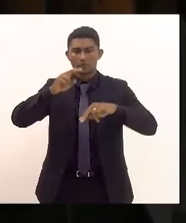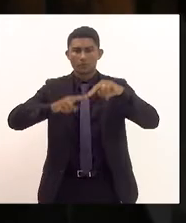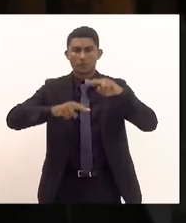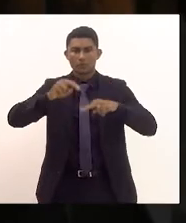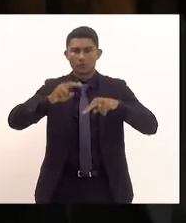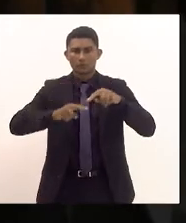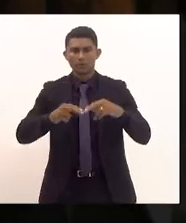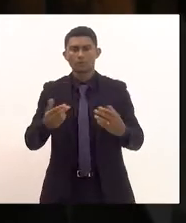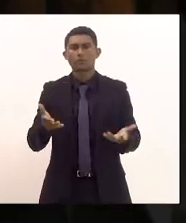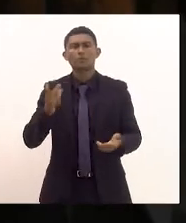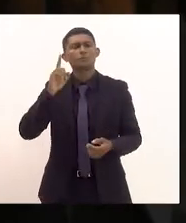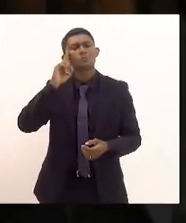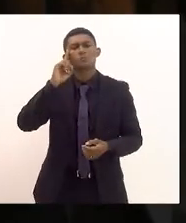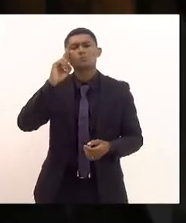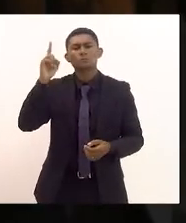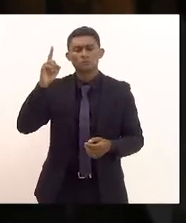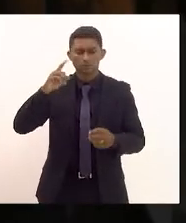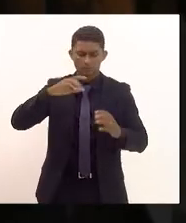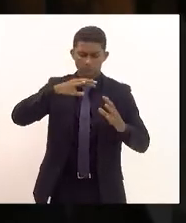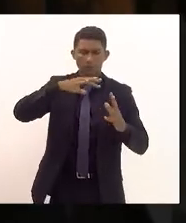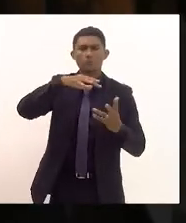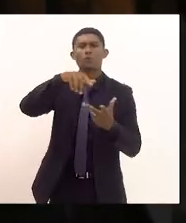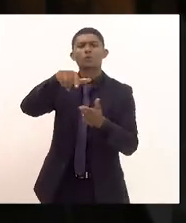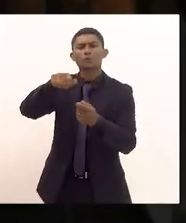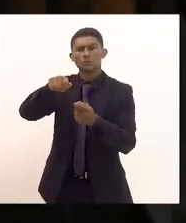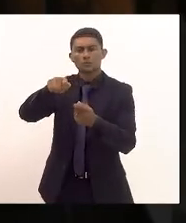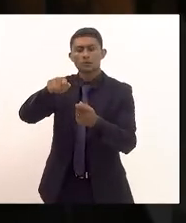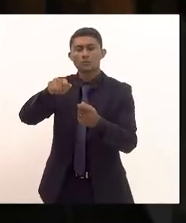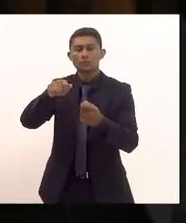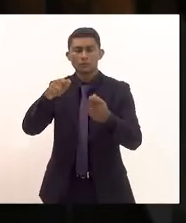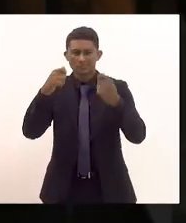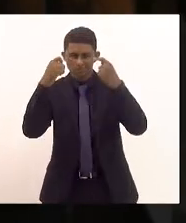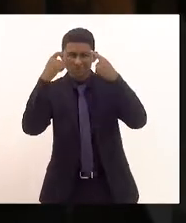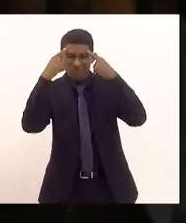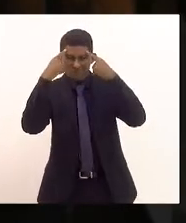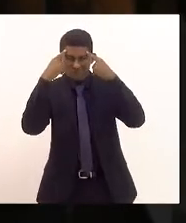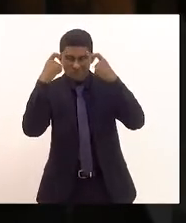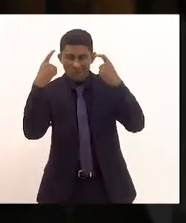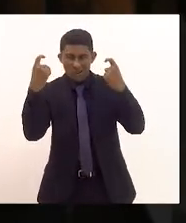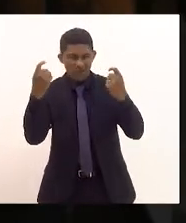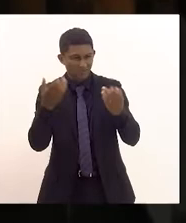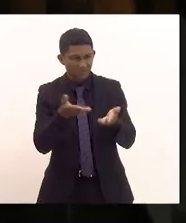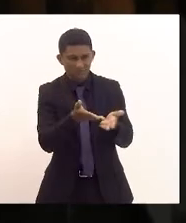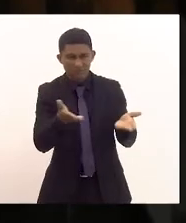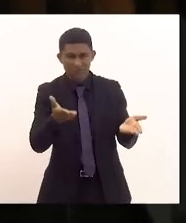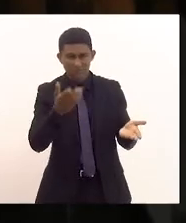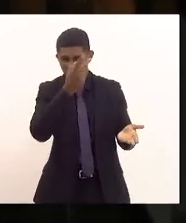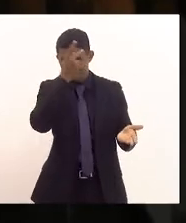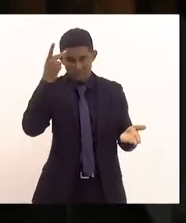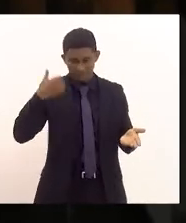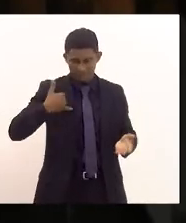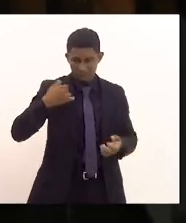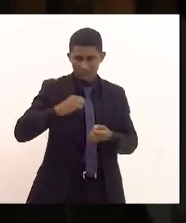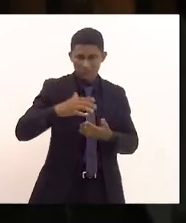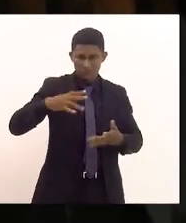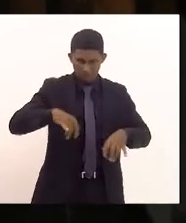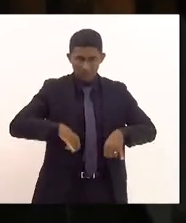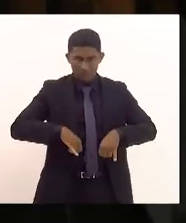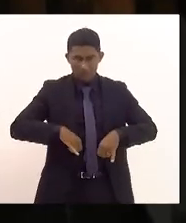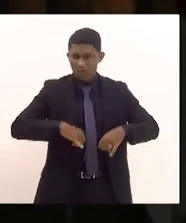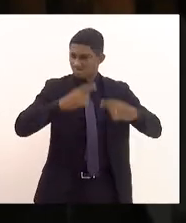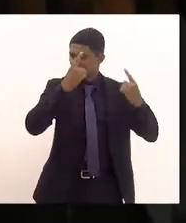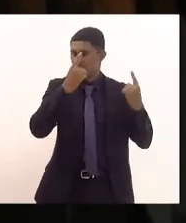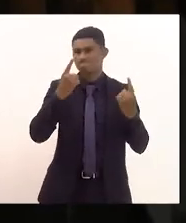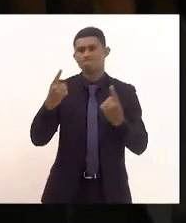é o dia mundial de Combate à violência contra o idoso dia mundial